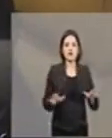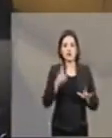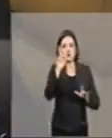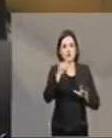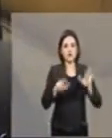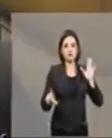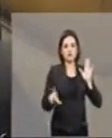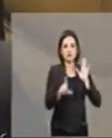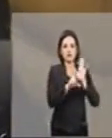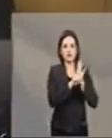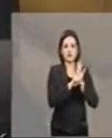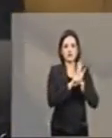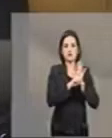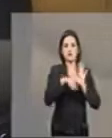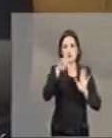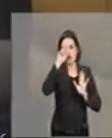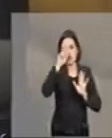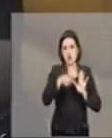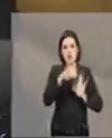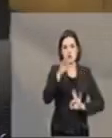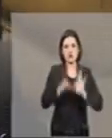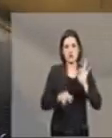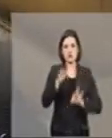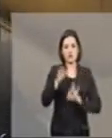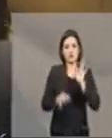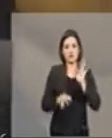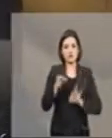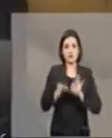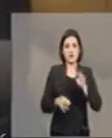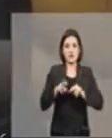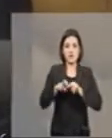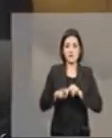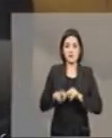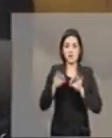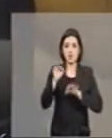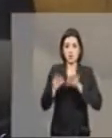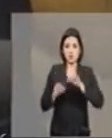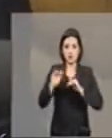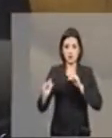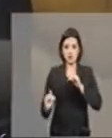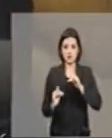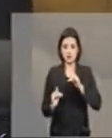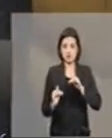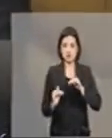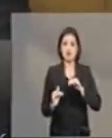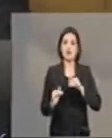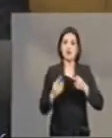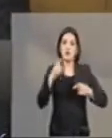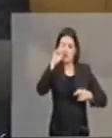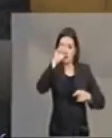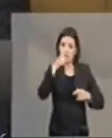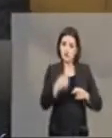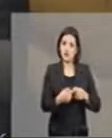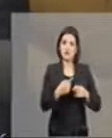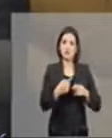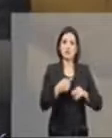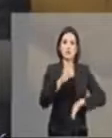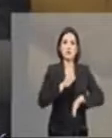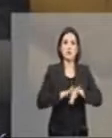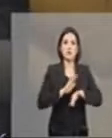legítima a ordem judicial emanada de magistrado de primeira instância, ordenando, numa situação como